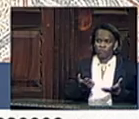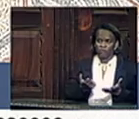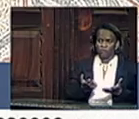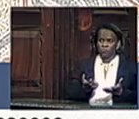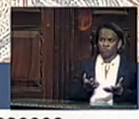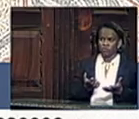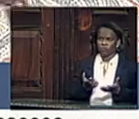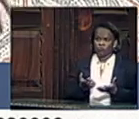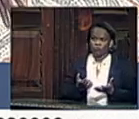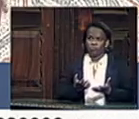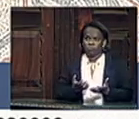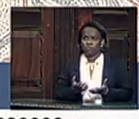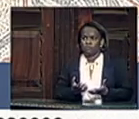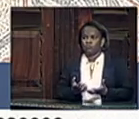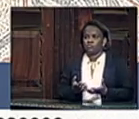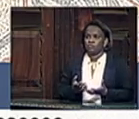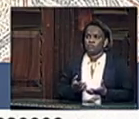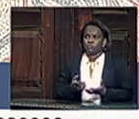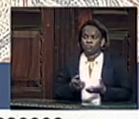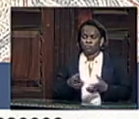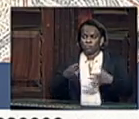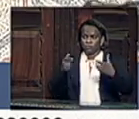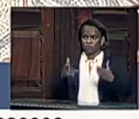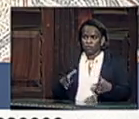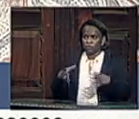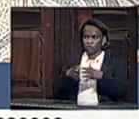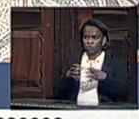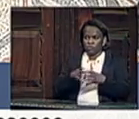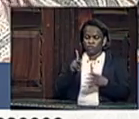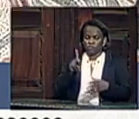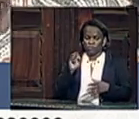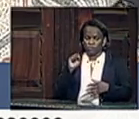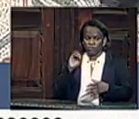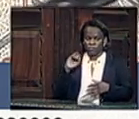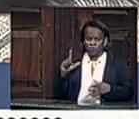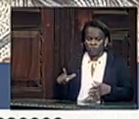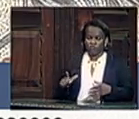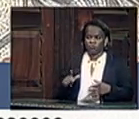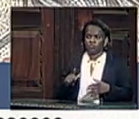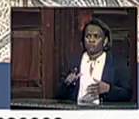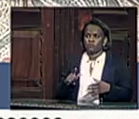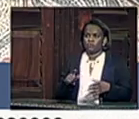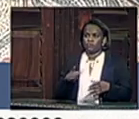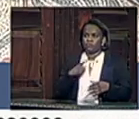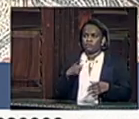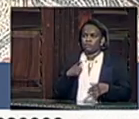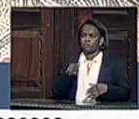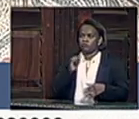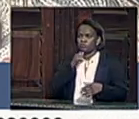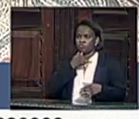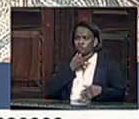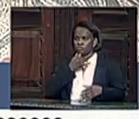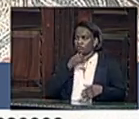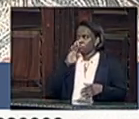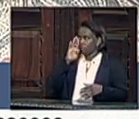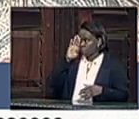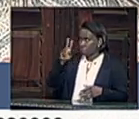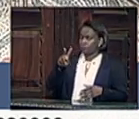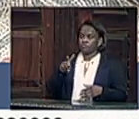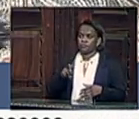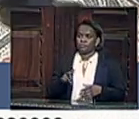falo inclusive em nome da bancada do PSOL, que lamentamos profundamente,